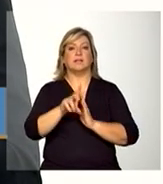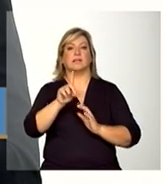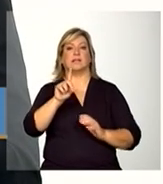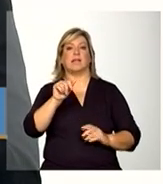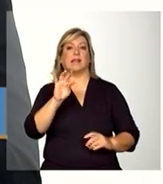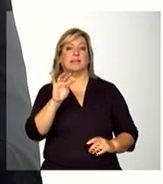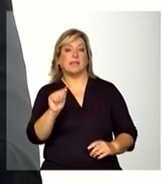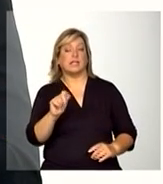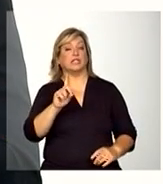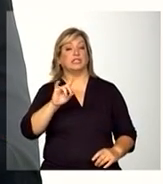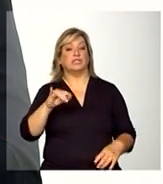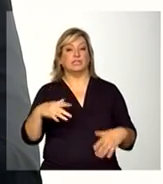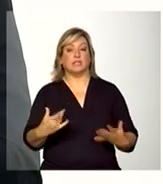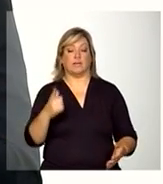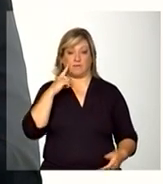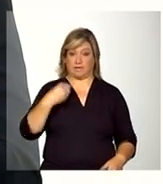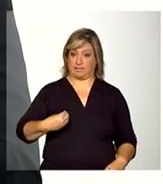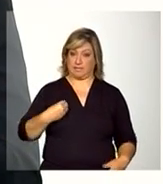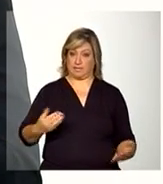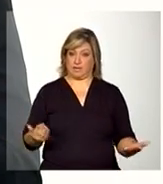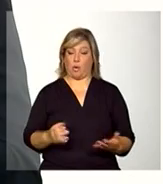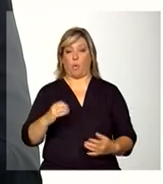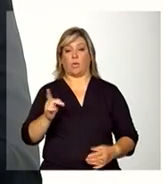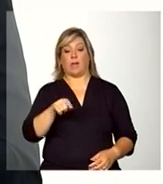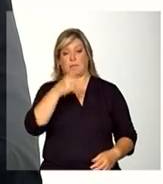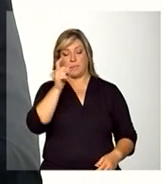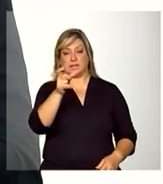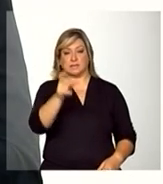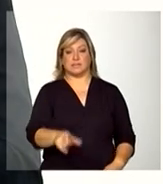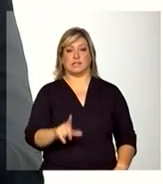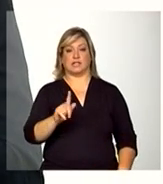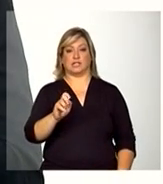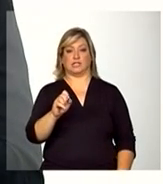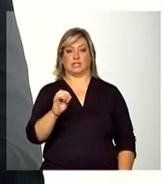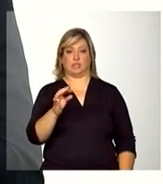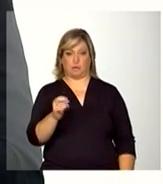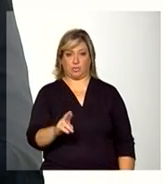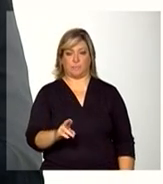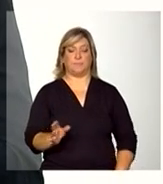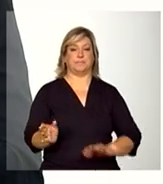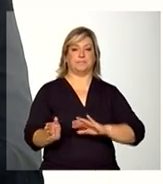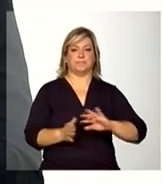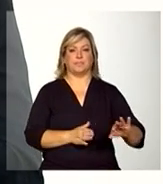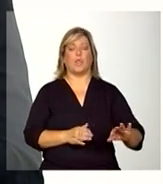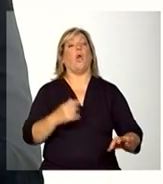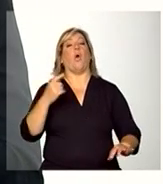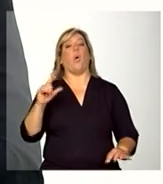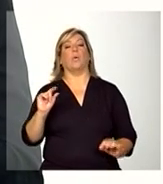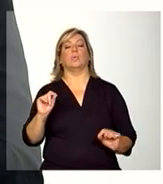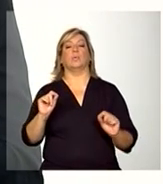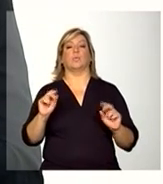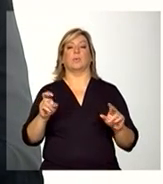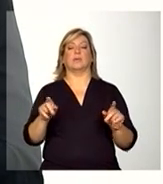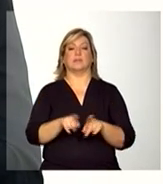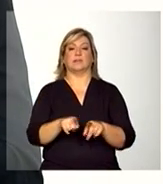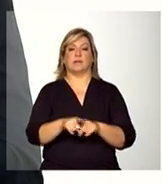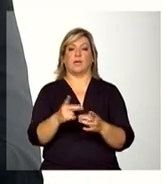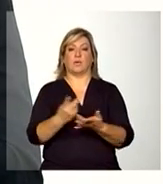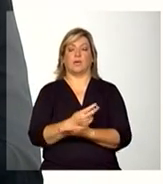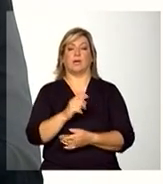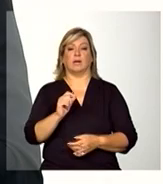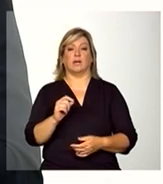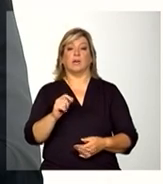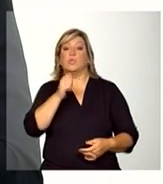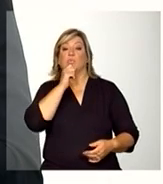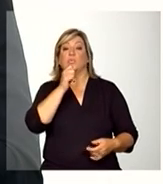se a o mandato está vigente ou não desse gestor um outro caso que a gente identifica também é a não vinculação de dos